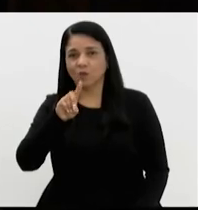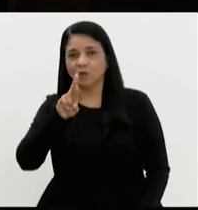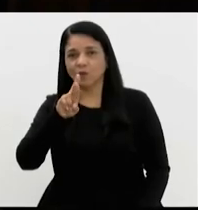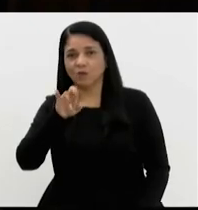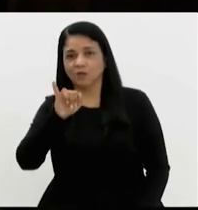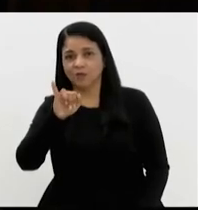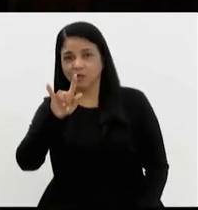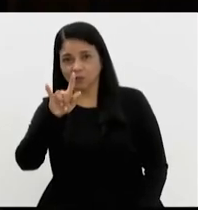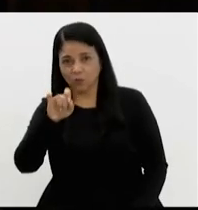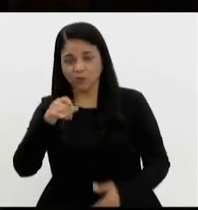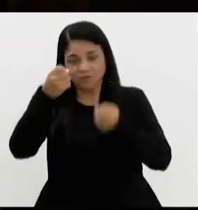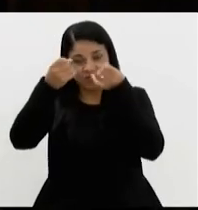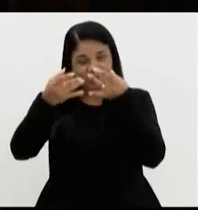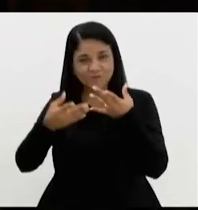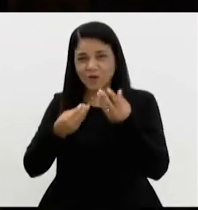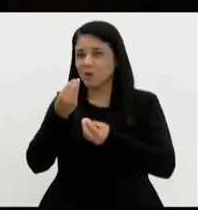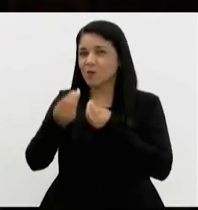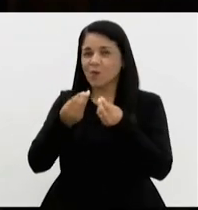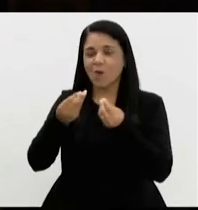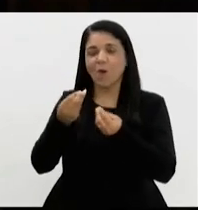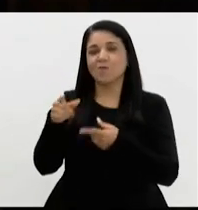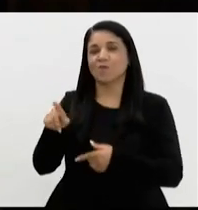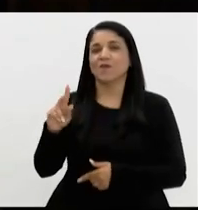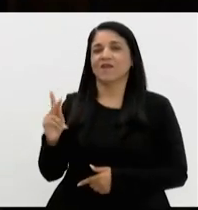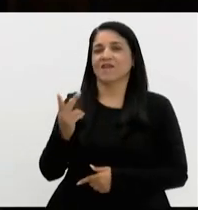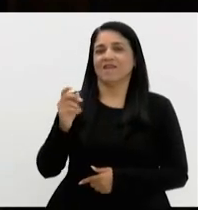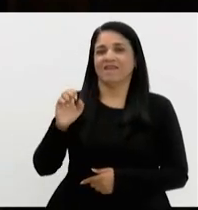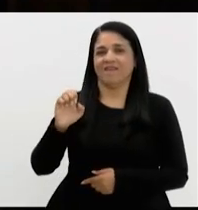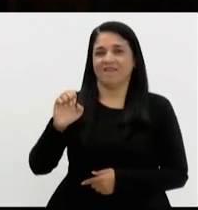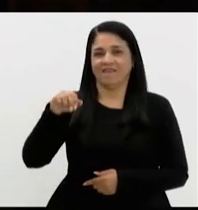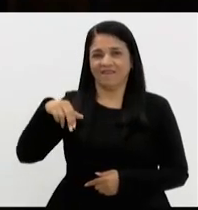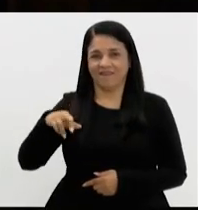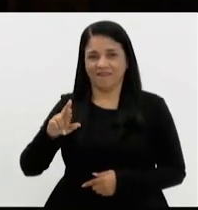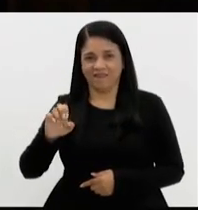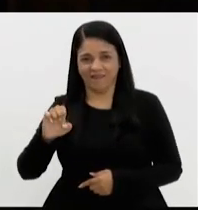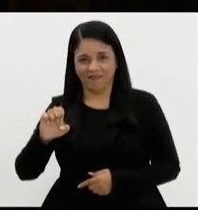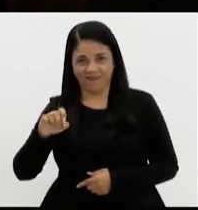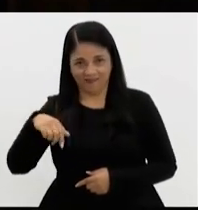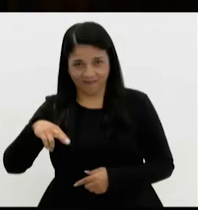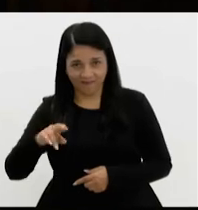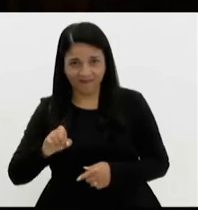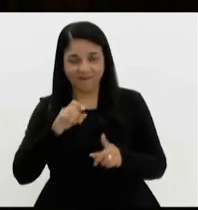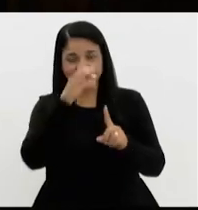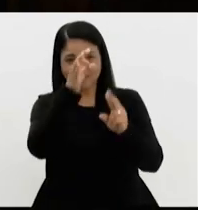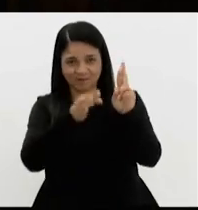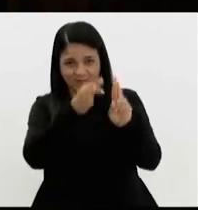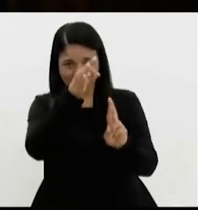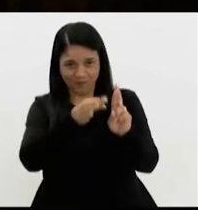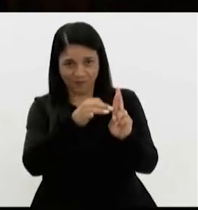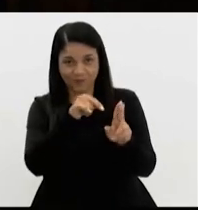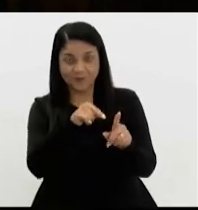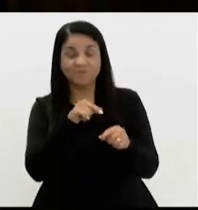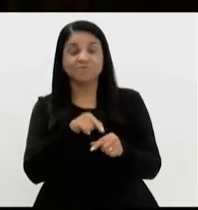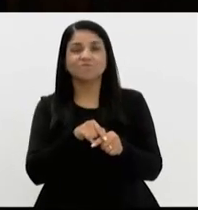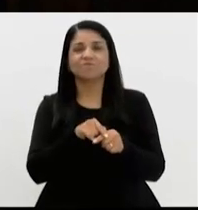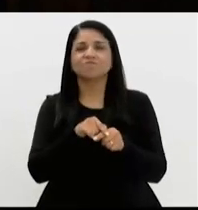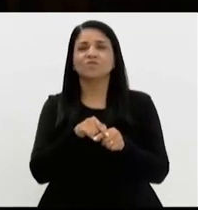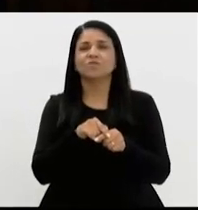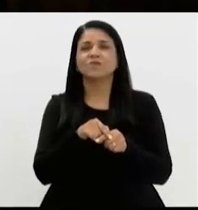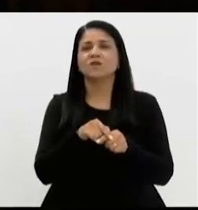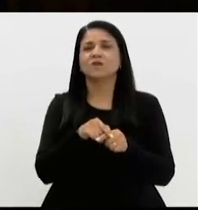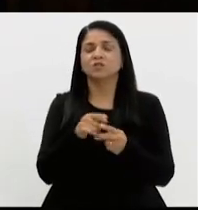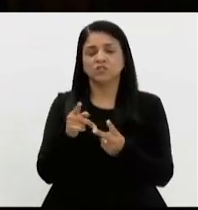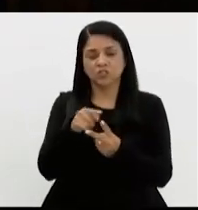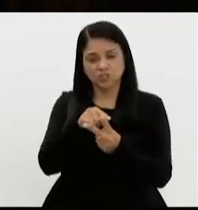um Daniel bucar também meu grande amigo procurador do município e eles eles os esses dois